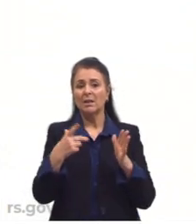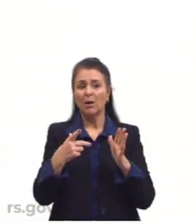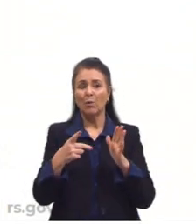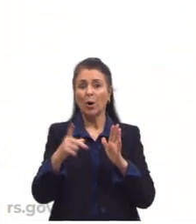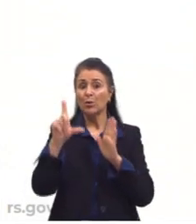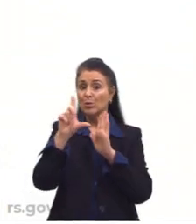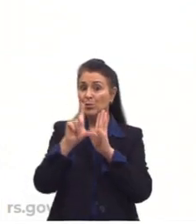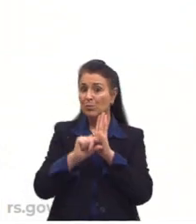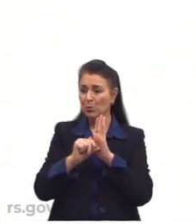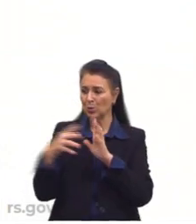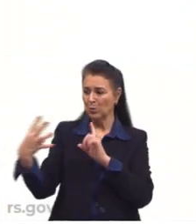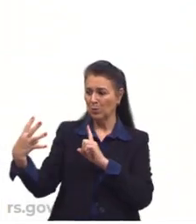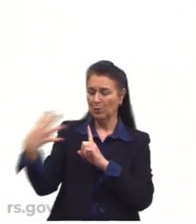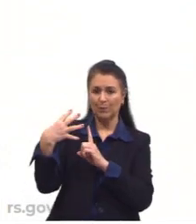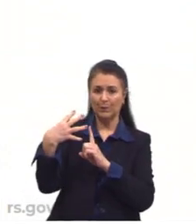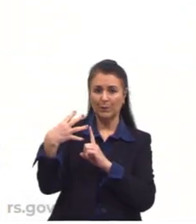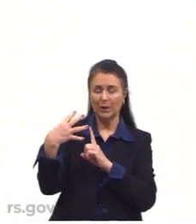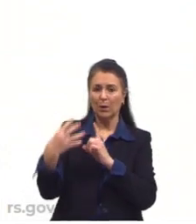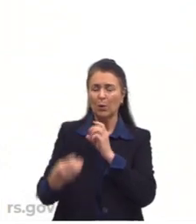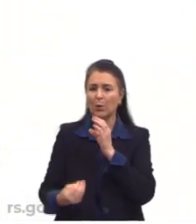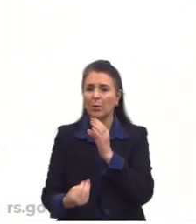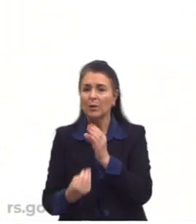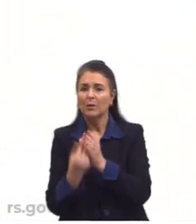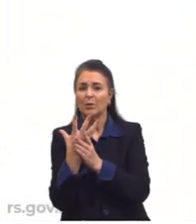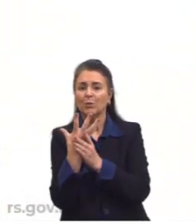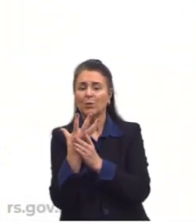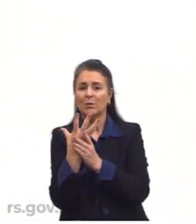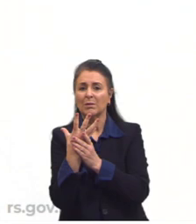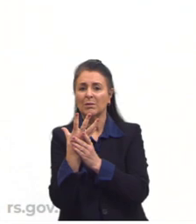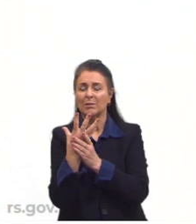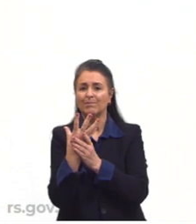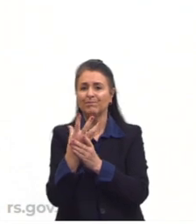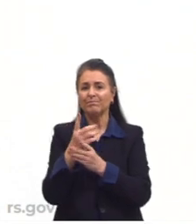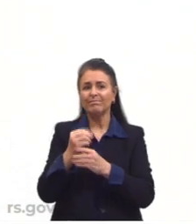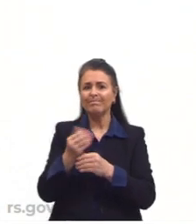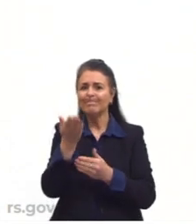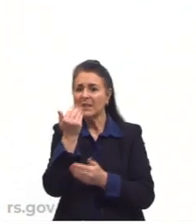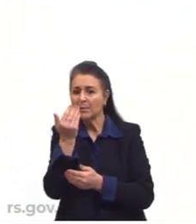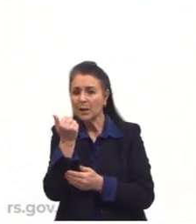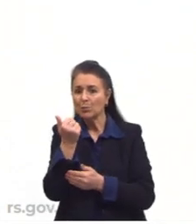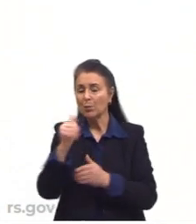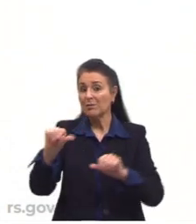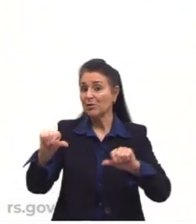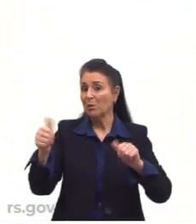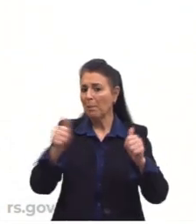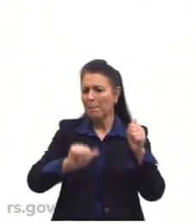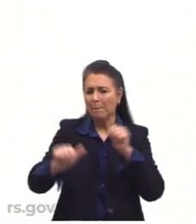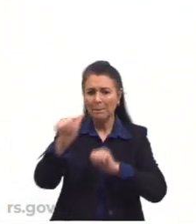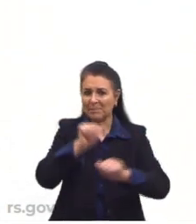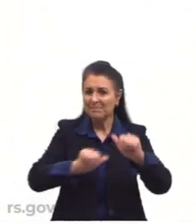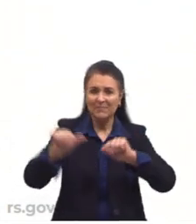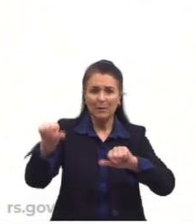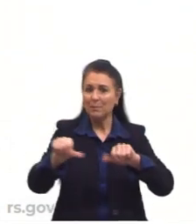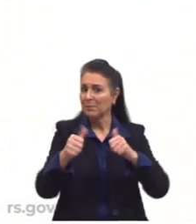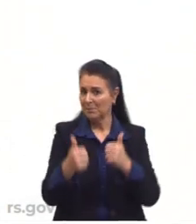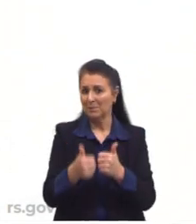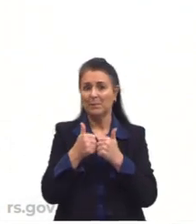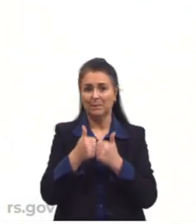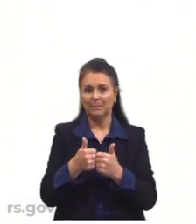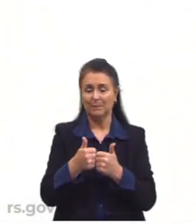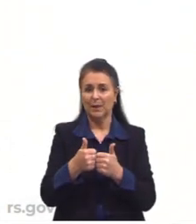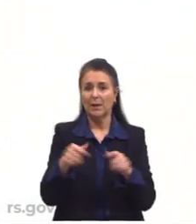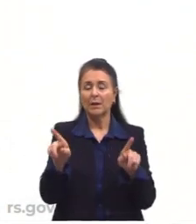impacto tá produzindo aí é alimento de melhor qualidade né sobre essa questão